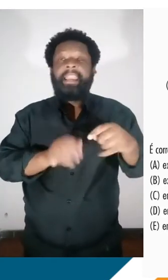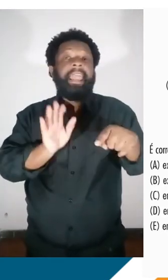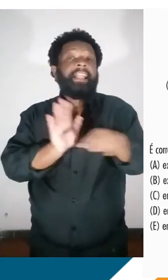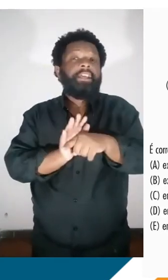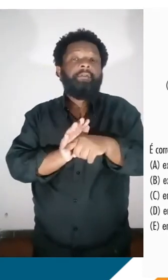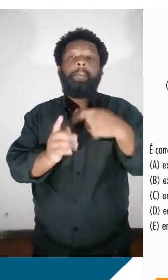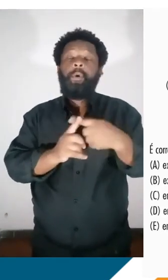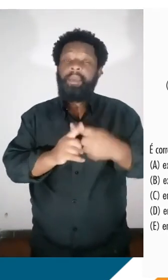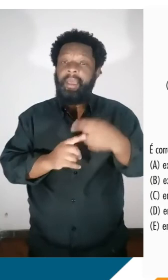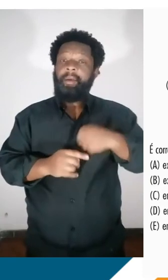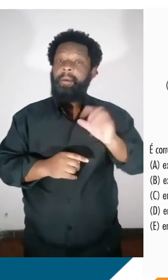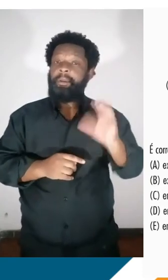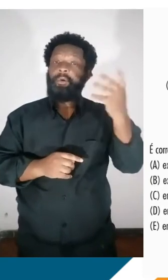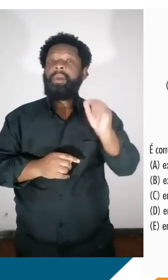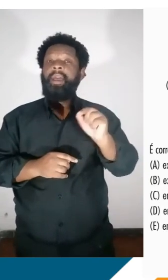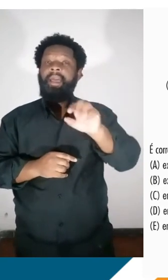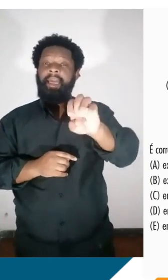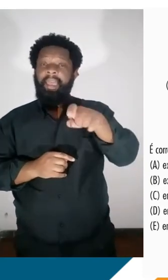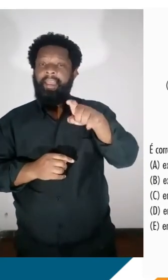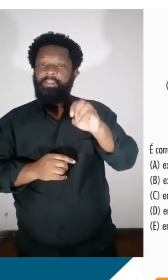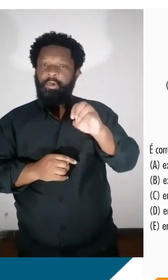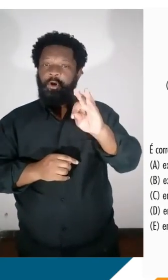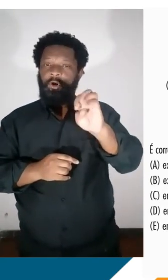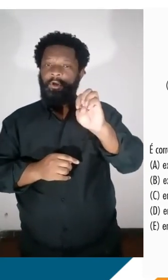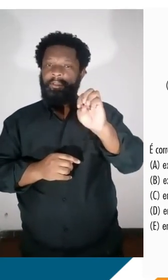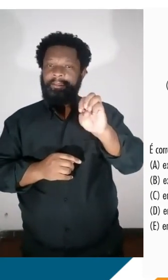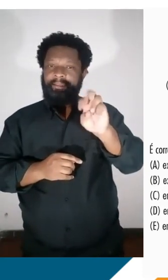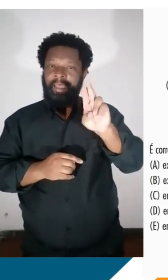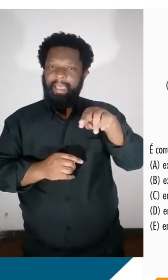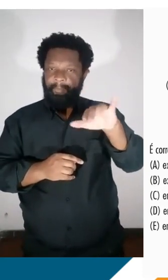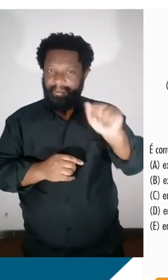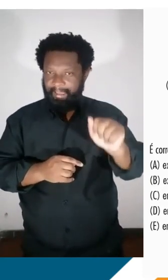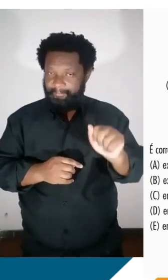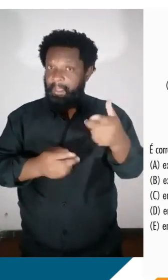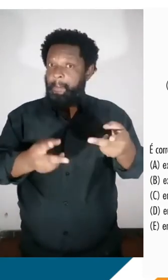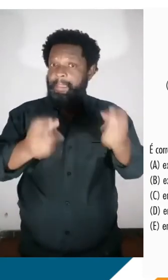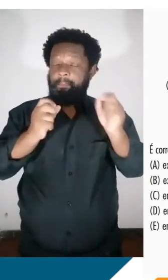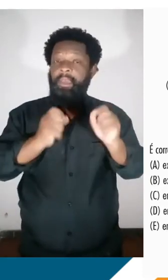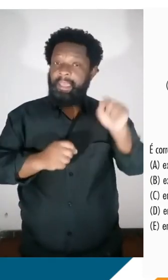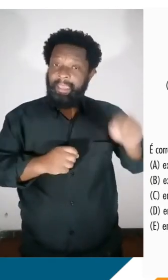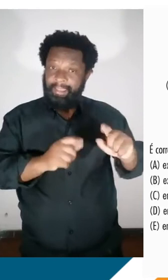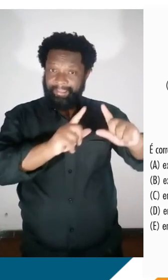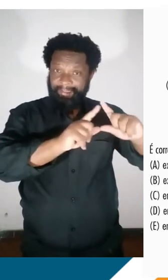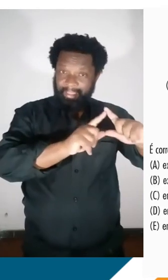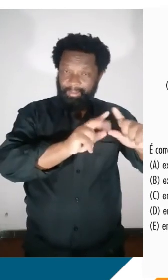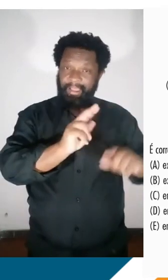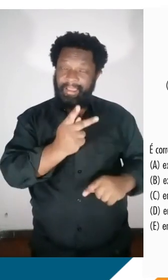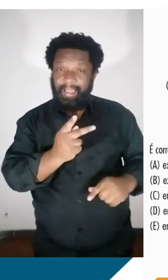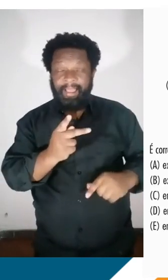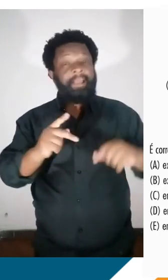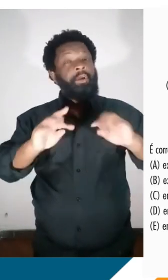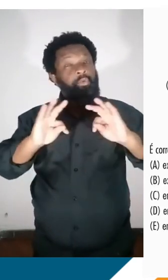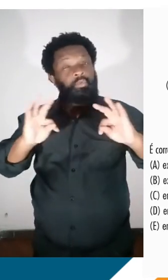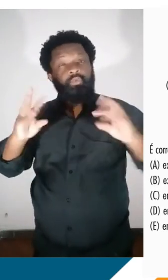Negativo porque é uma reação exotérmica, tá bom? Então, reparem que o ΔH tem tudo a ver com